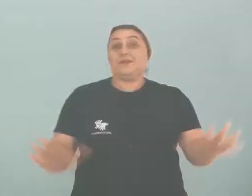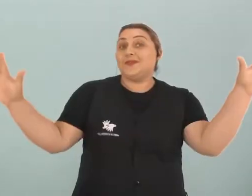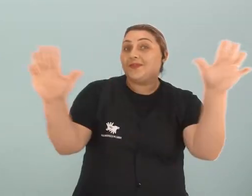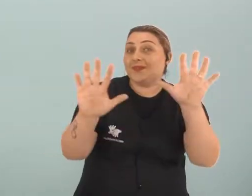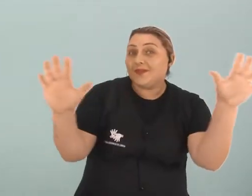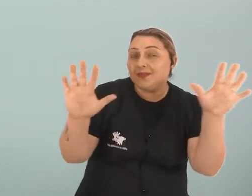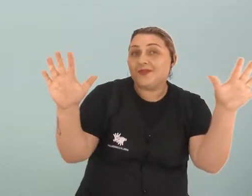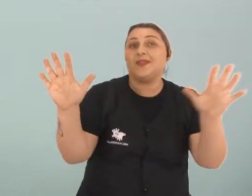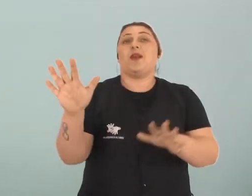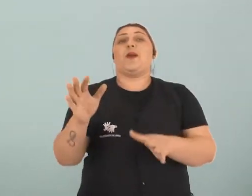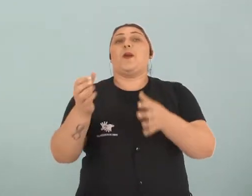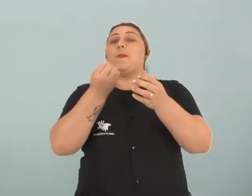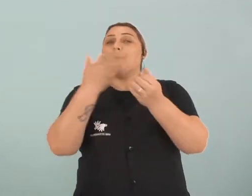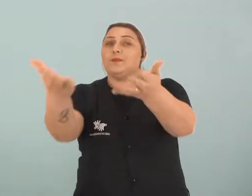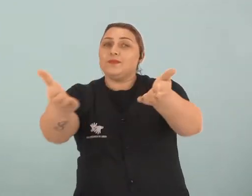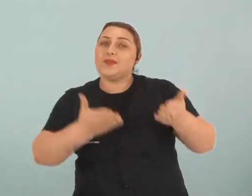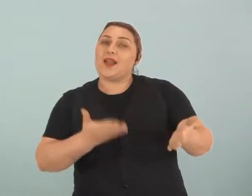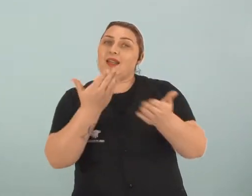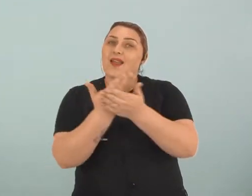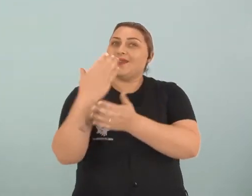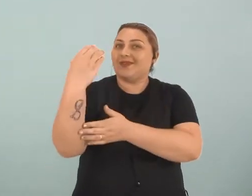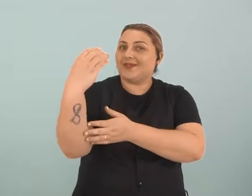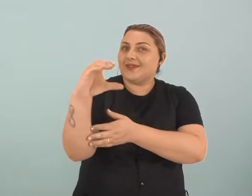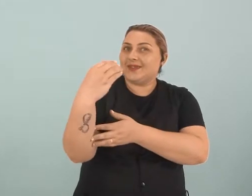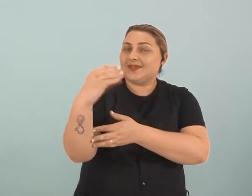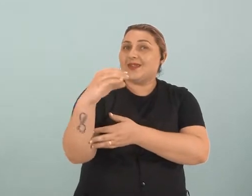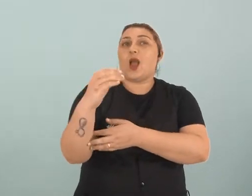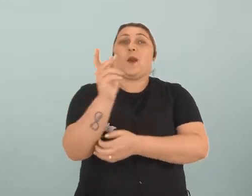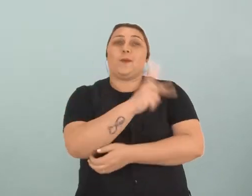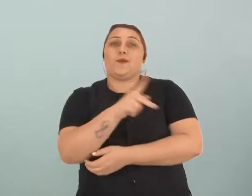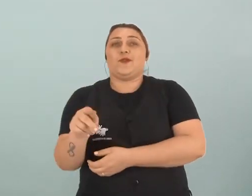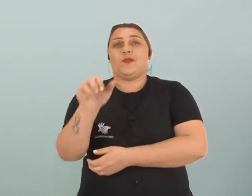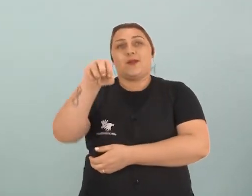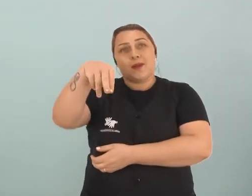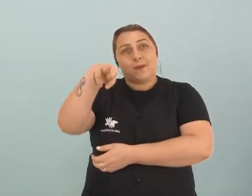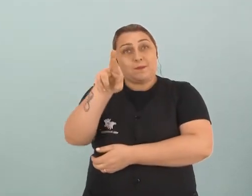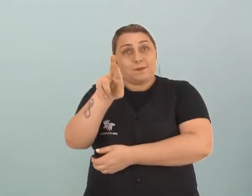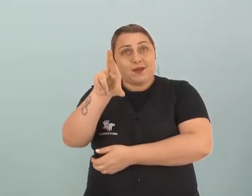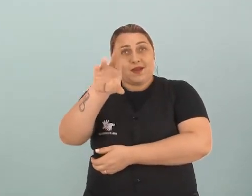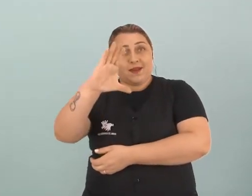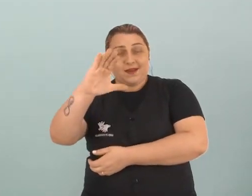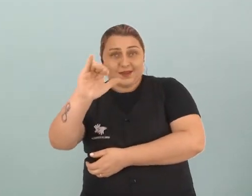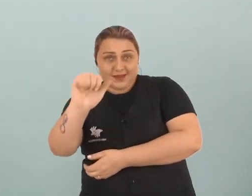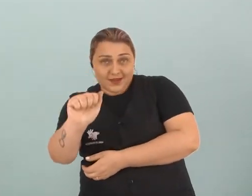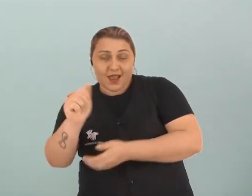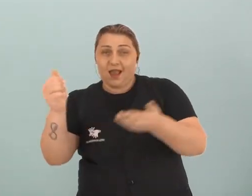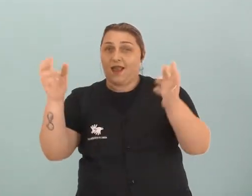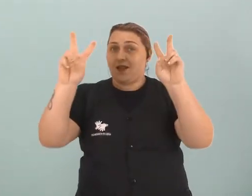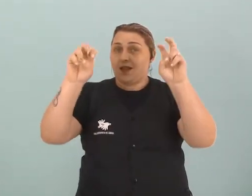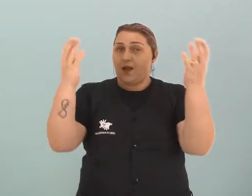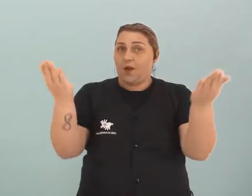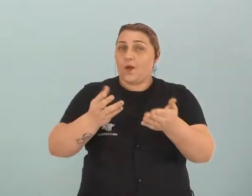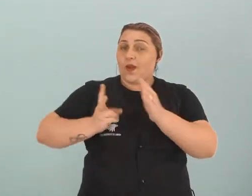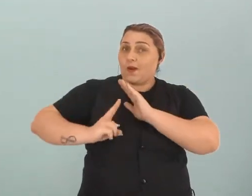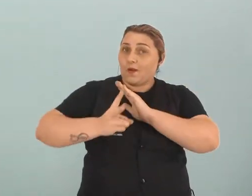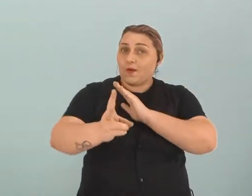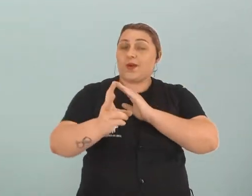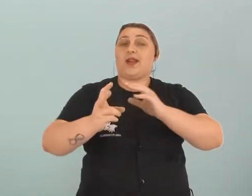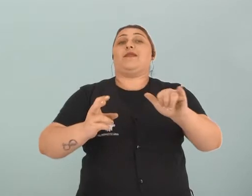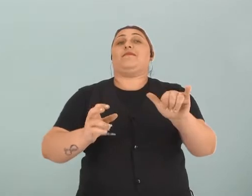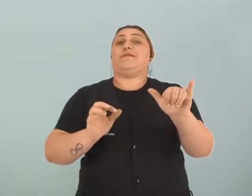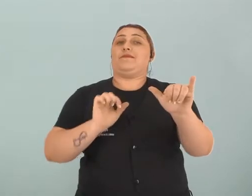Oi, pessoal! Sejam bem-vindos à aula de ciências. Eu sou a professora Márcia e o tema da aula de hoje é uma continuação sobre